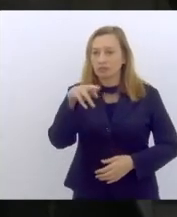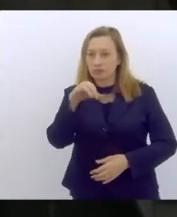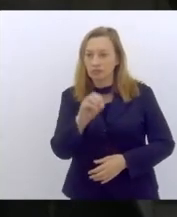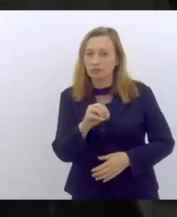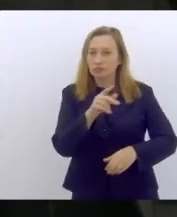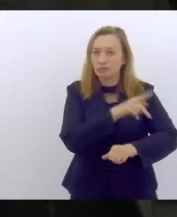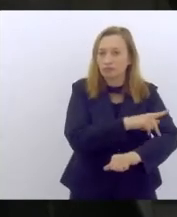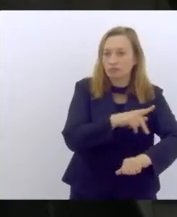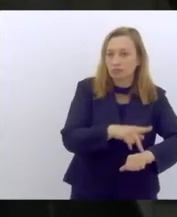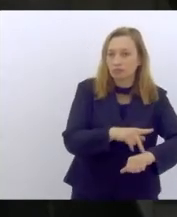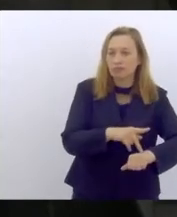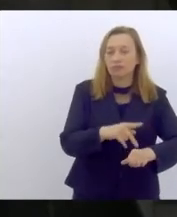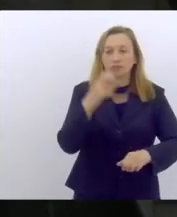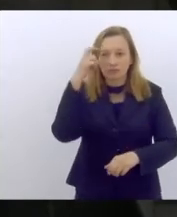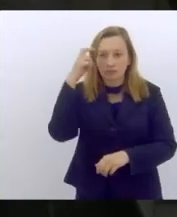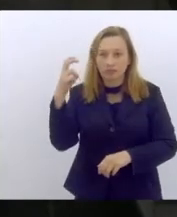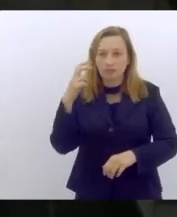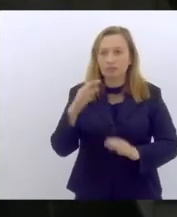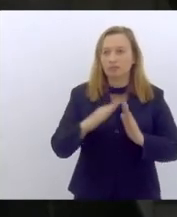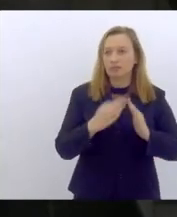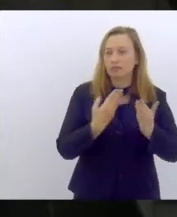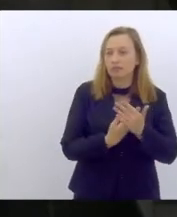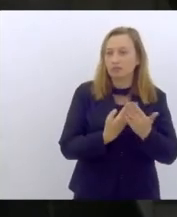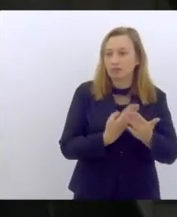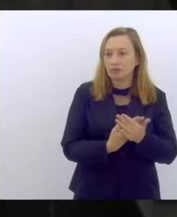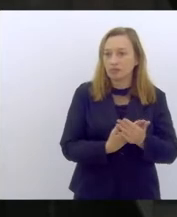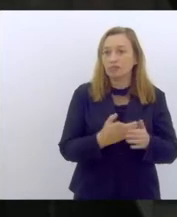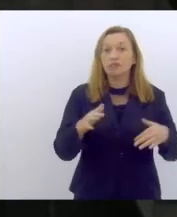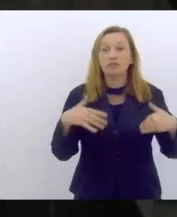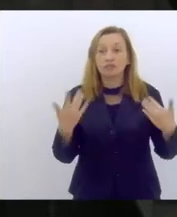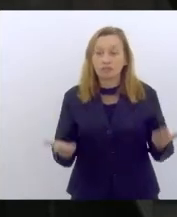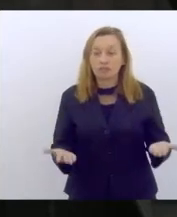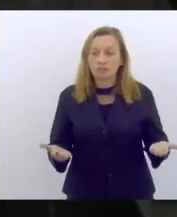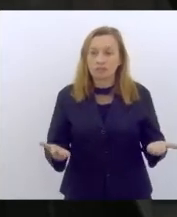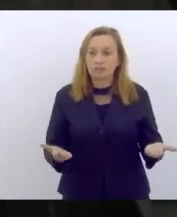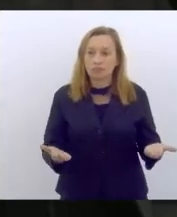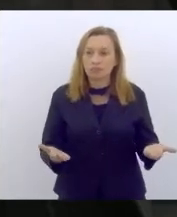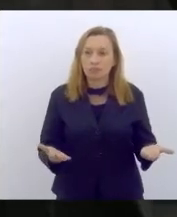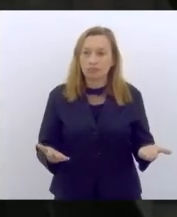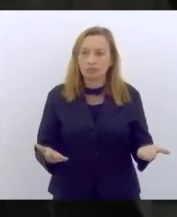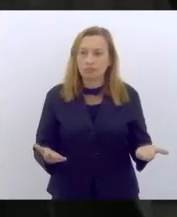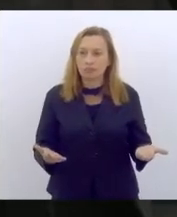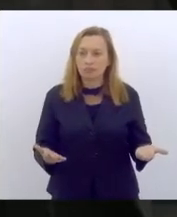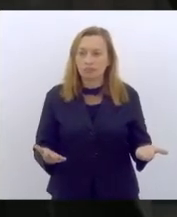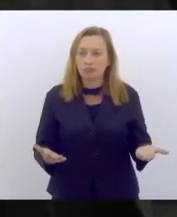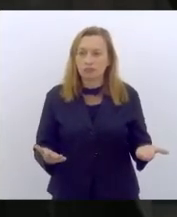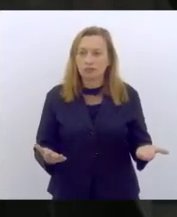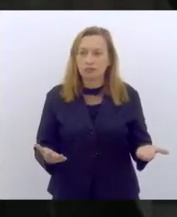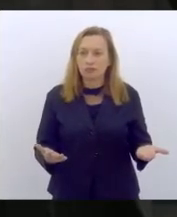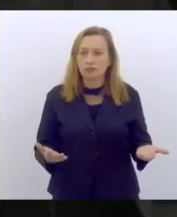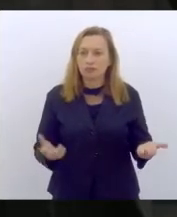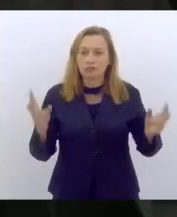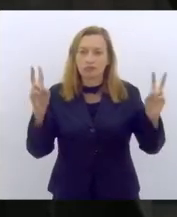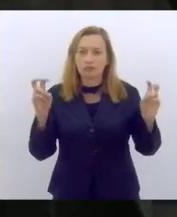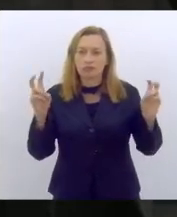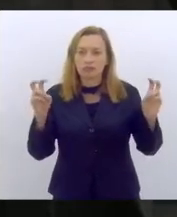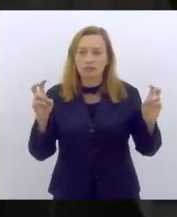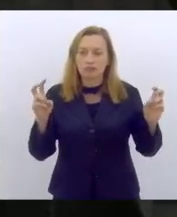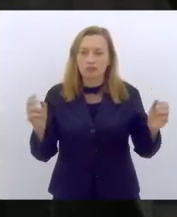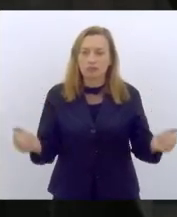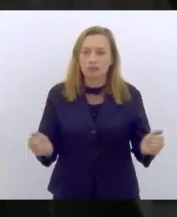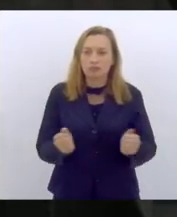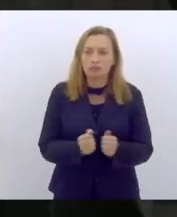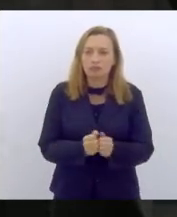pedagógico cultural da escola então essa tomada de decisão ela envolverá a participação